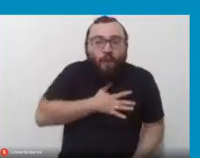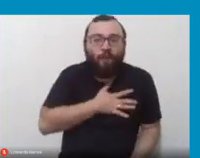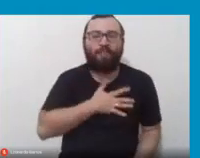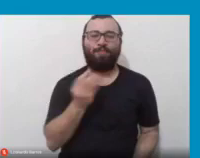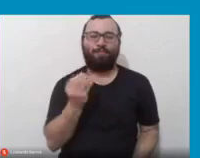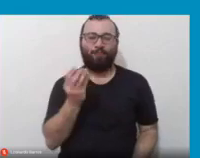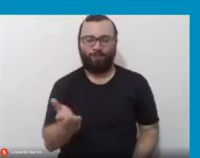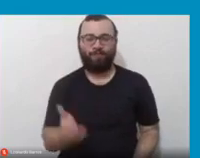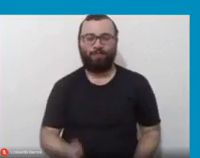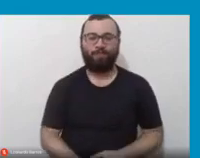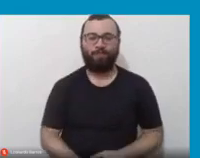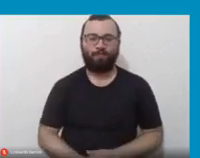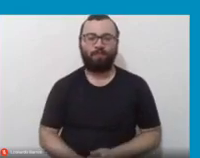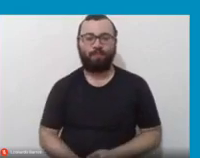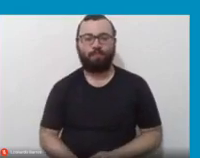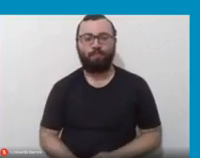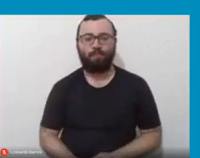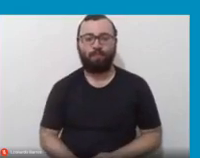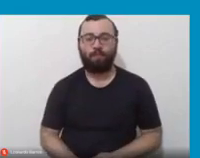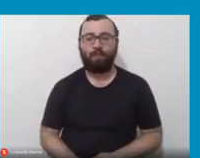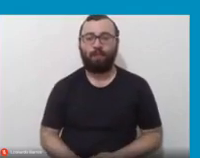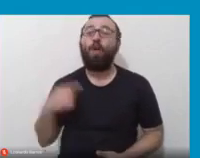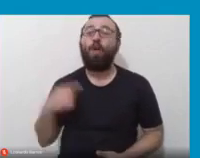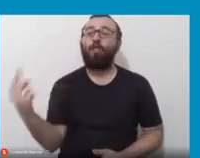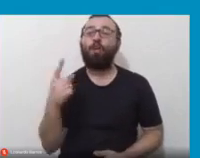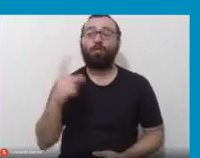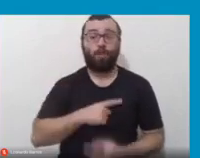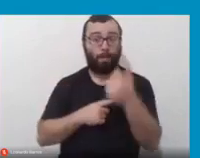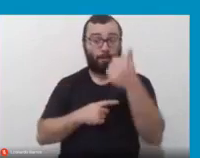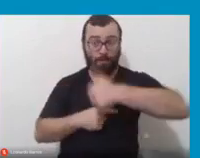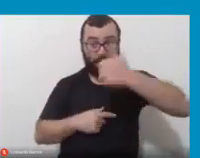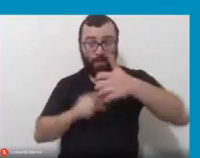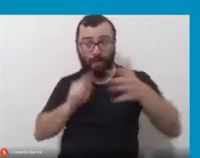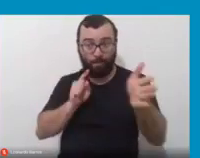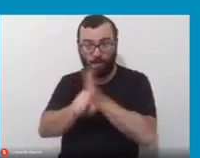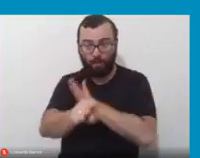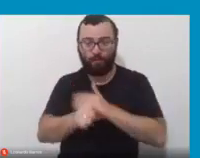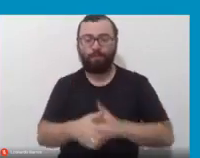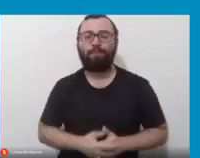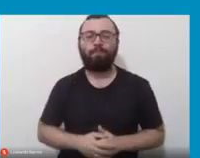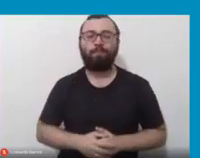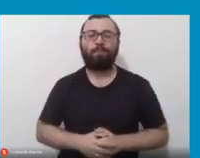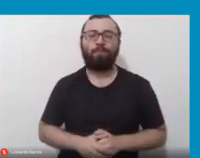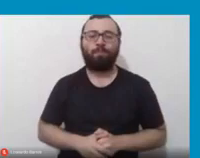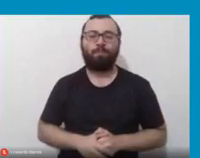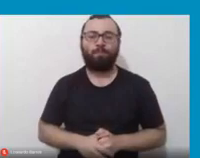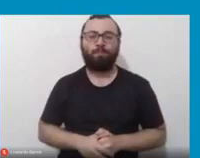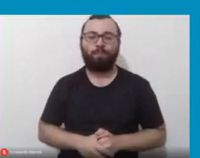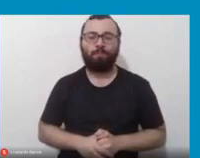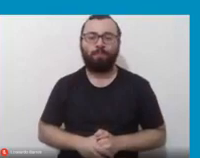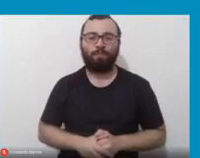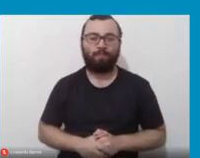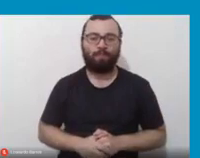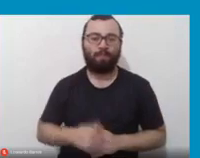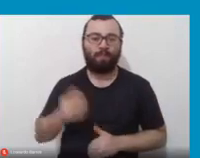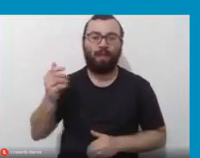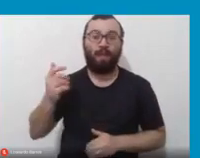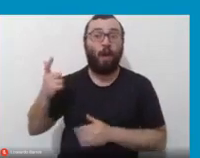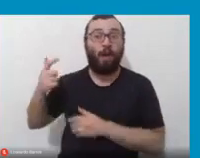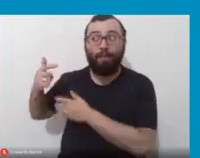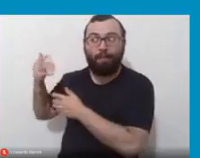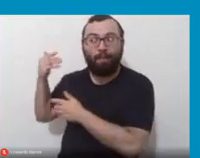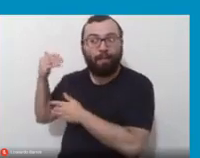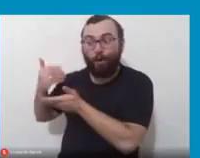Tá? Bom, nós temos uma primeira pergunta que nos chegou logo no início do